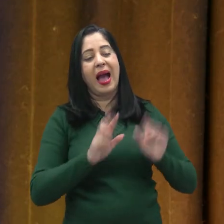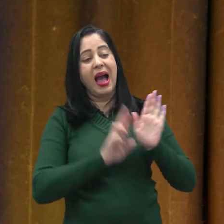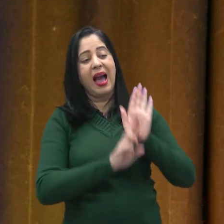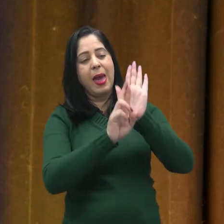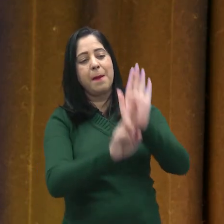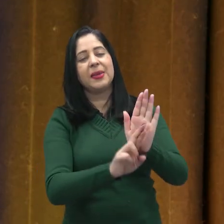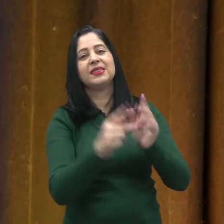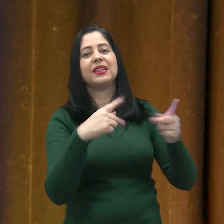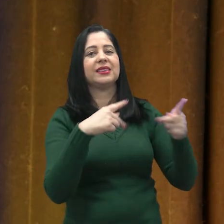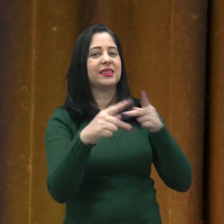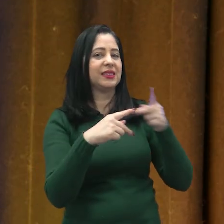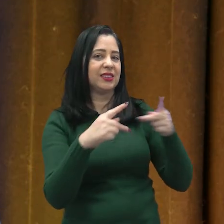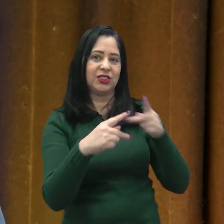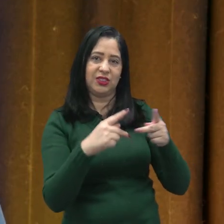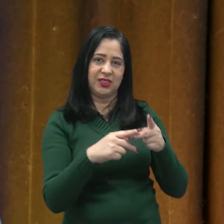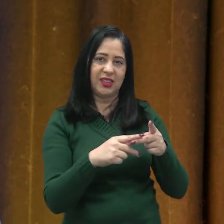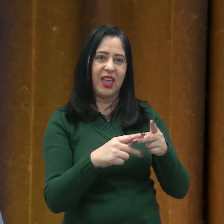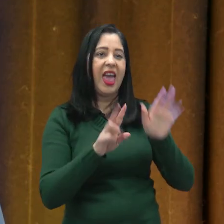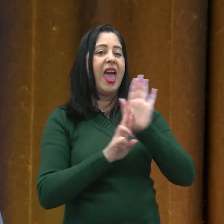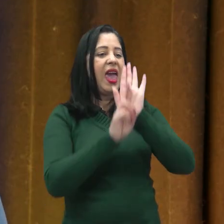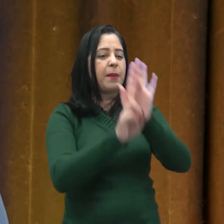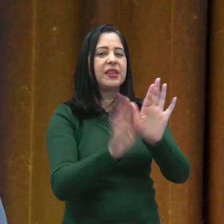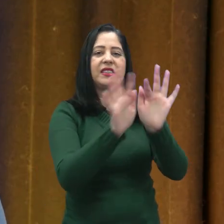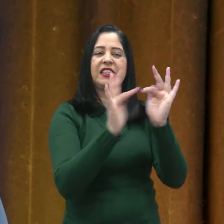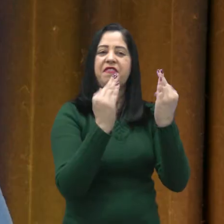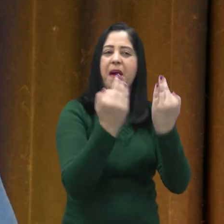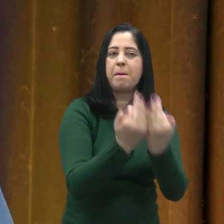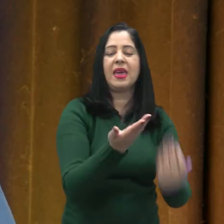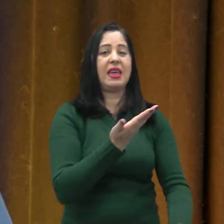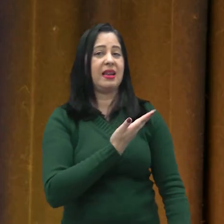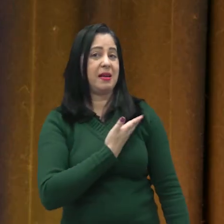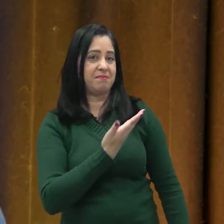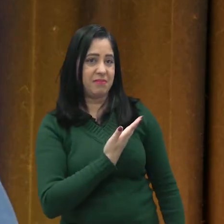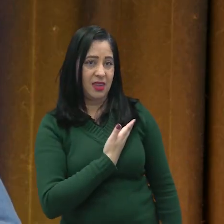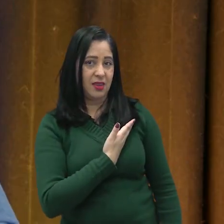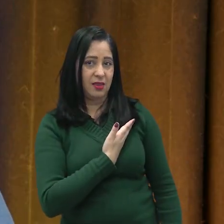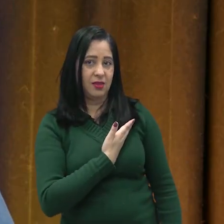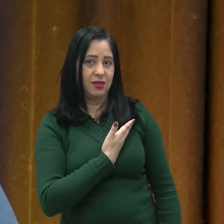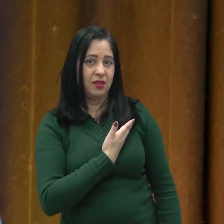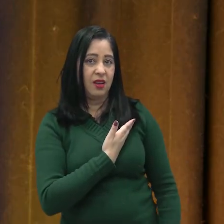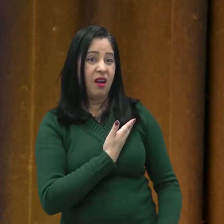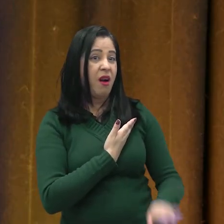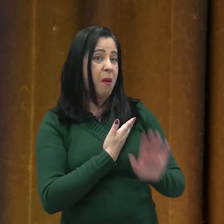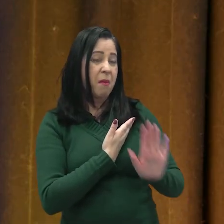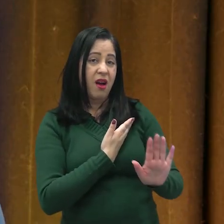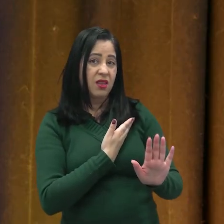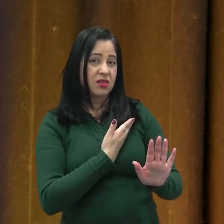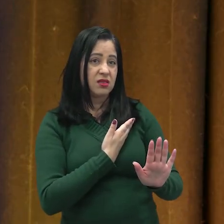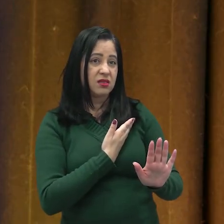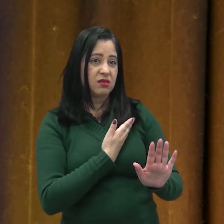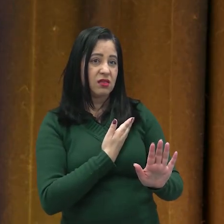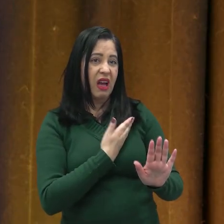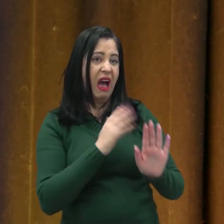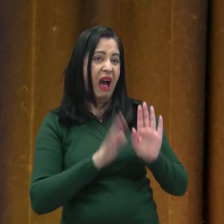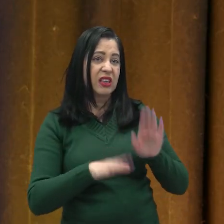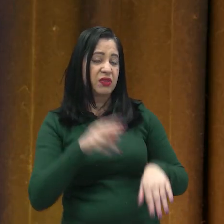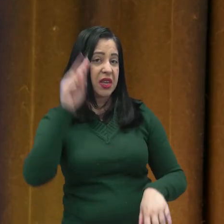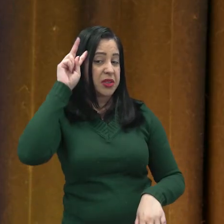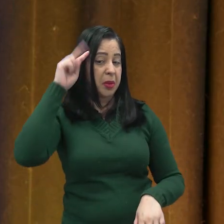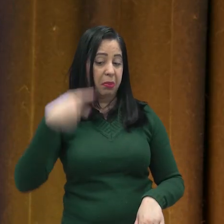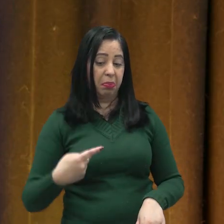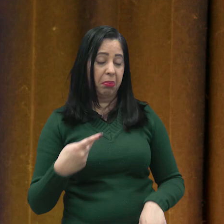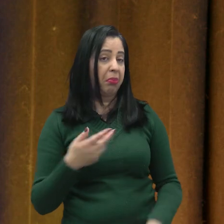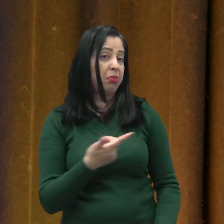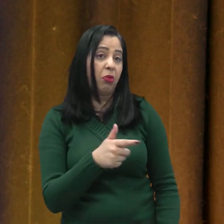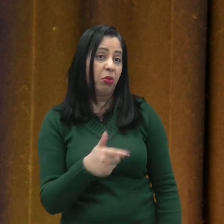leva a bandeira de São José, a gente representa a nossa família, nossos amigos, a nossa cidade, e muitas vezes a gente não tem o